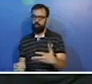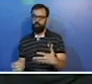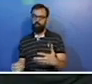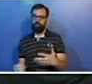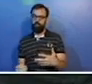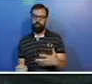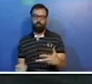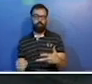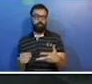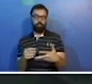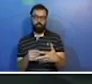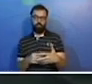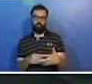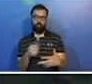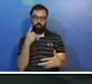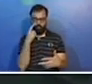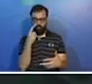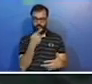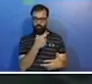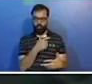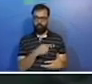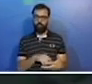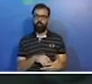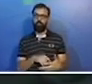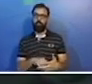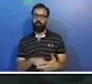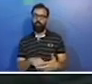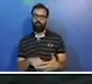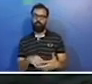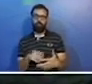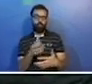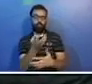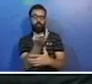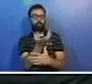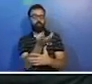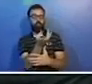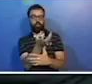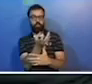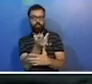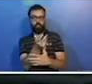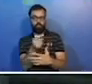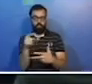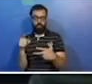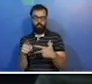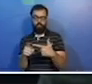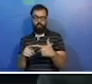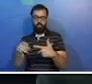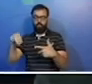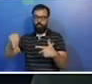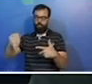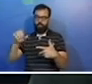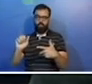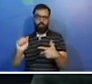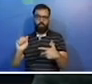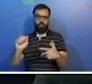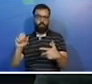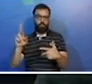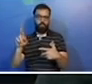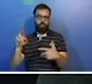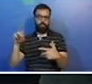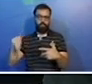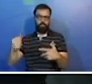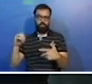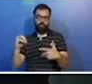Marmota. Lembram da marmota? Também é herbívoro. Se alimenta da planta. E quem se